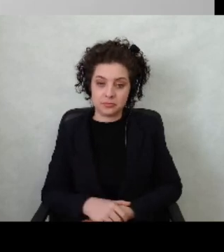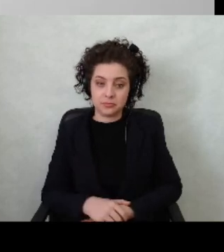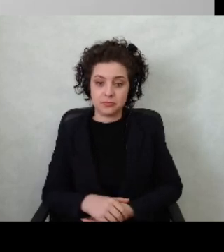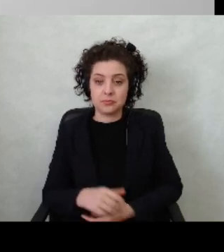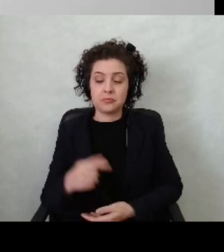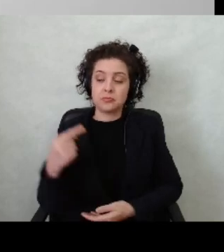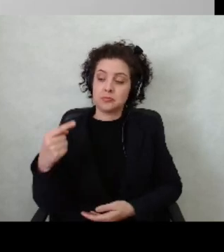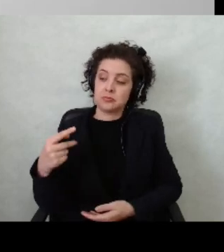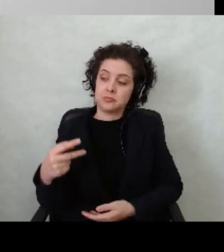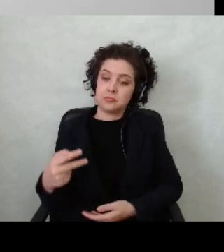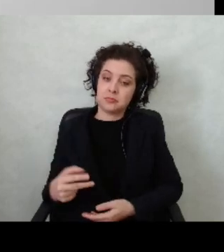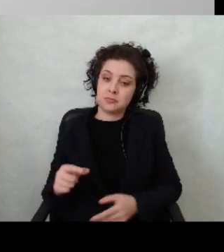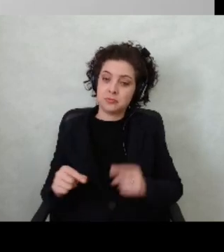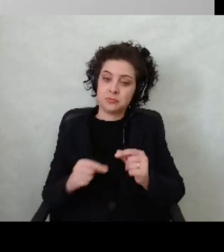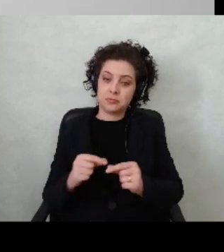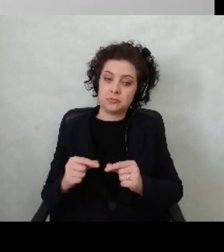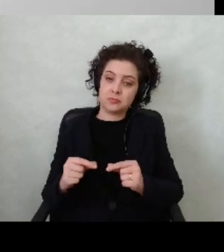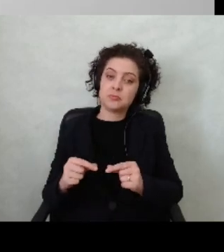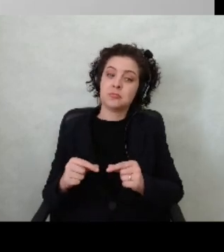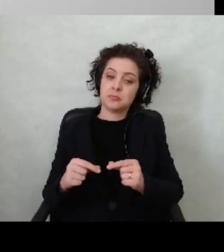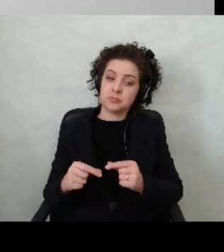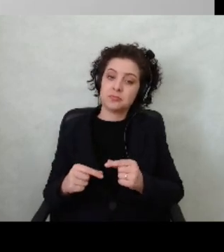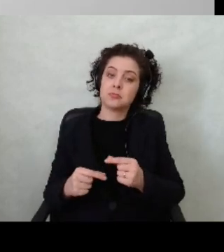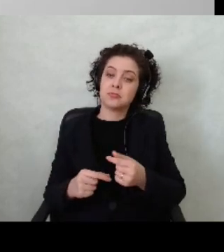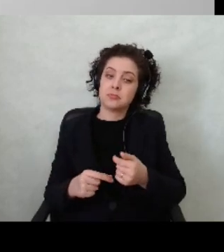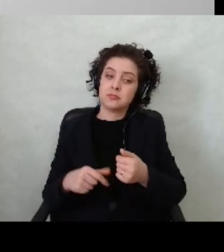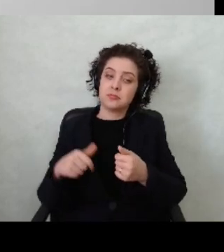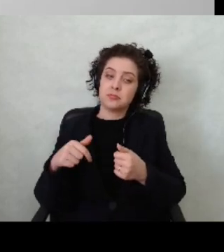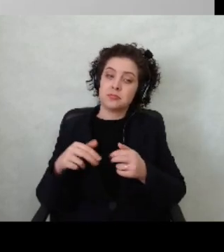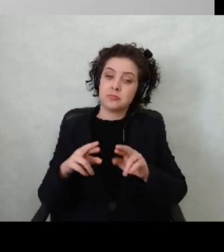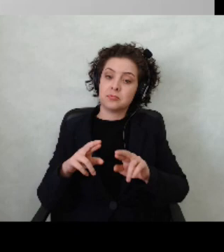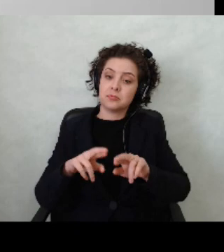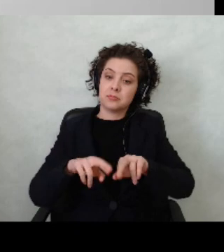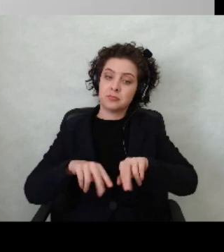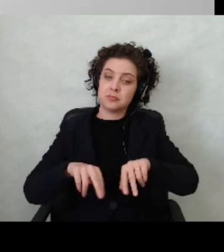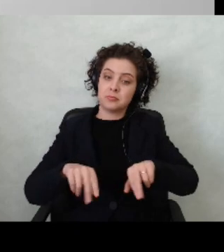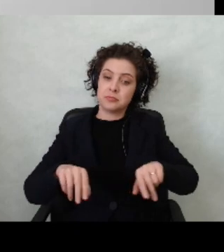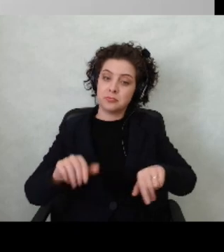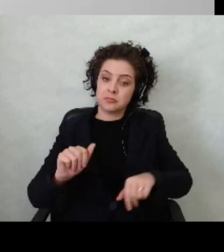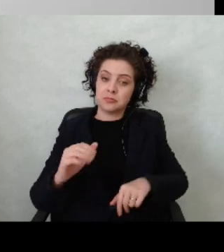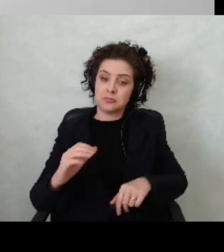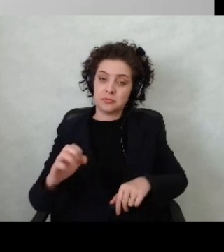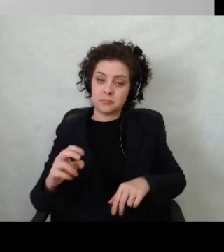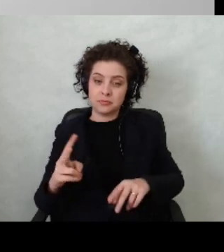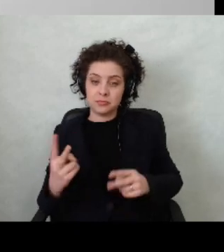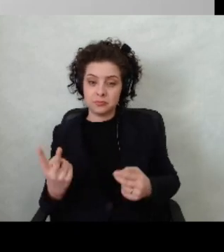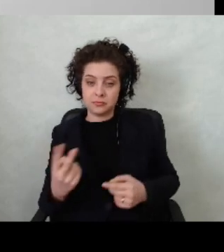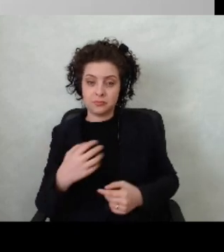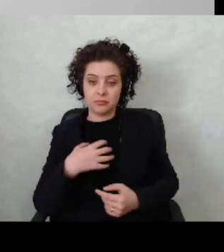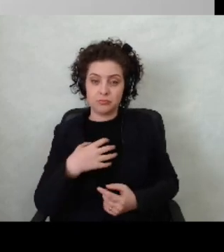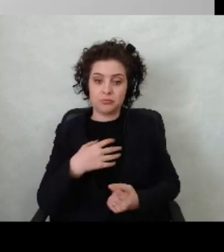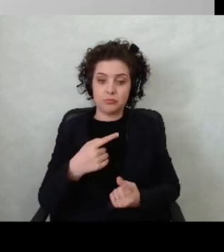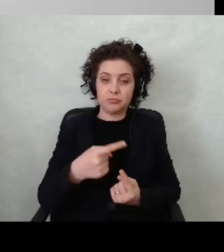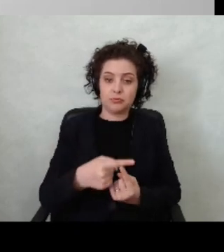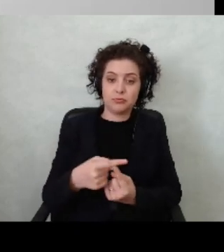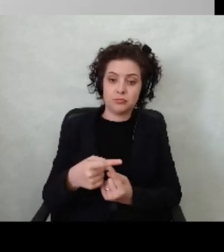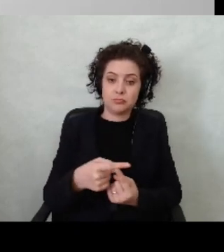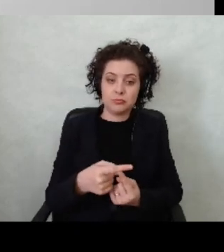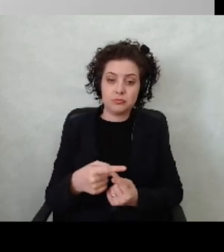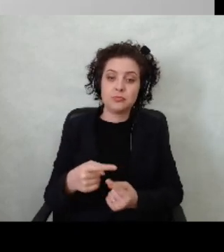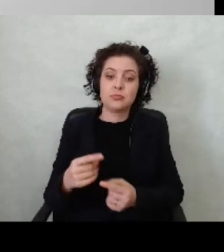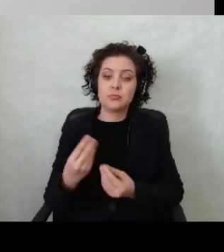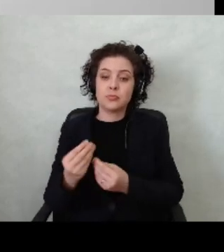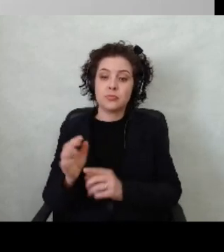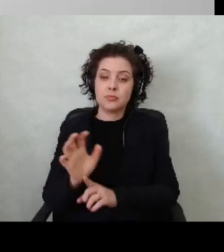que as linhagens, né, elas apresentam diferentes expressões de ACE2 e TMP, e que a influência da expressão da